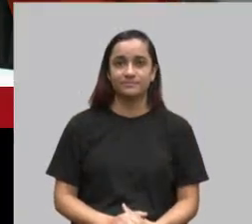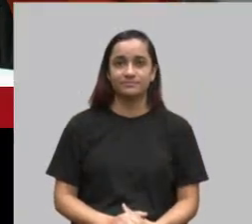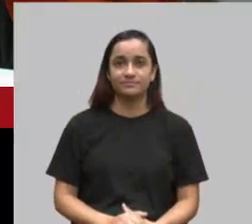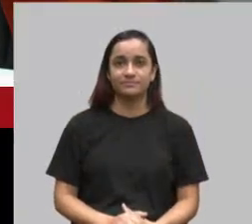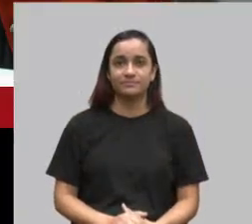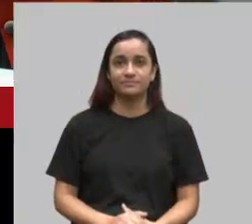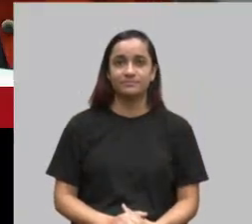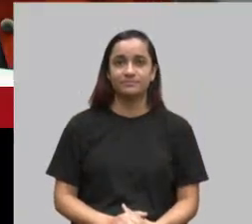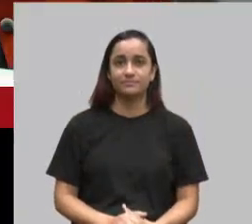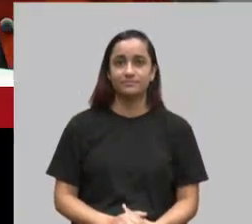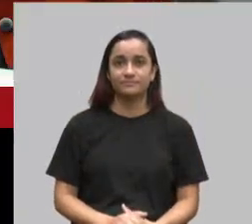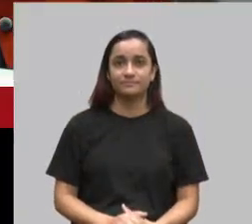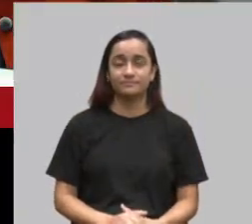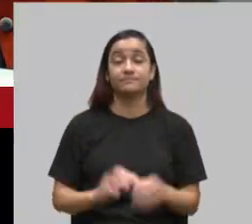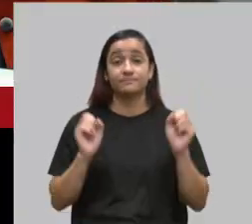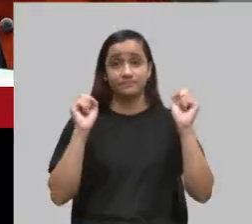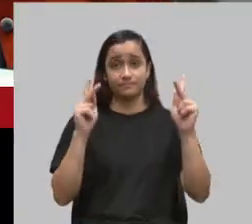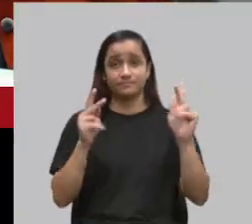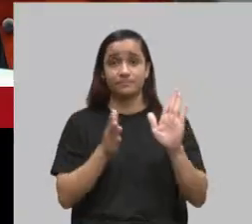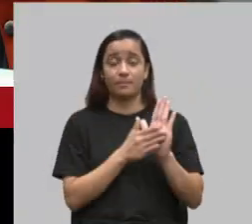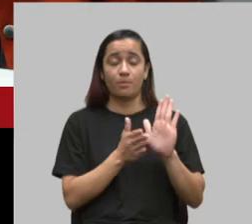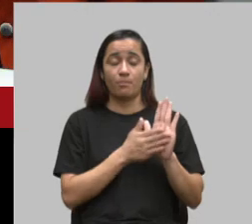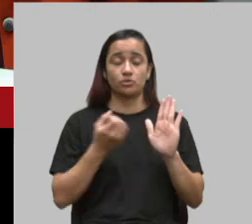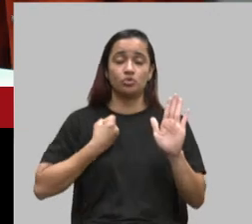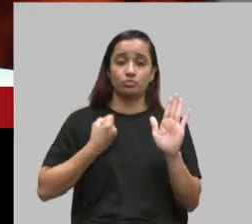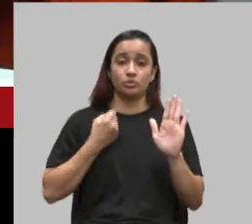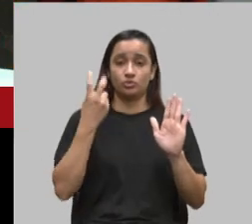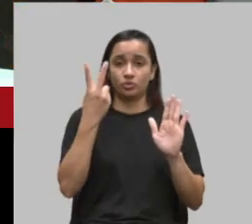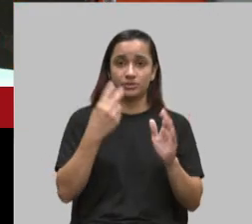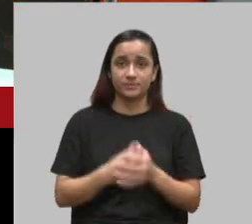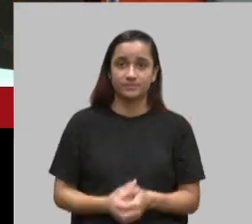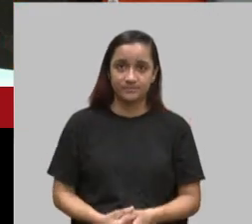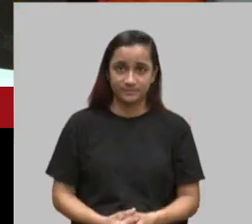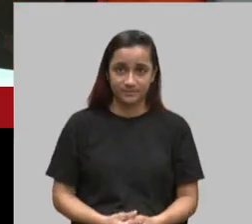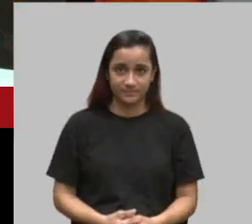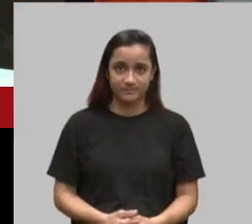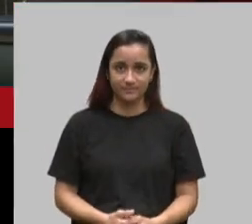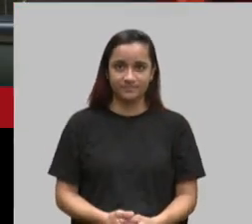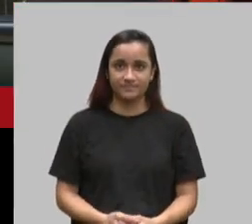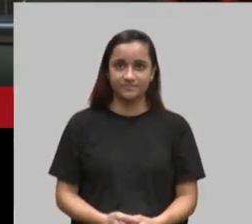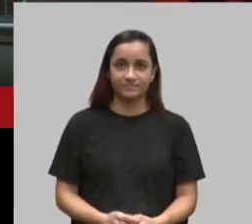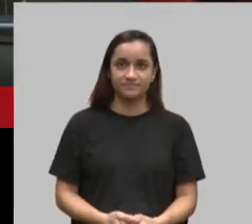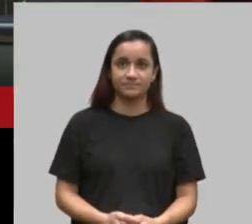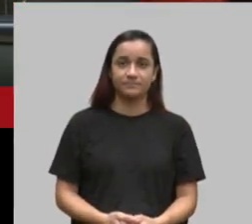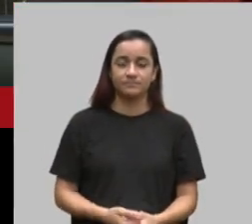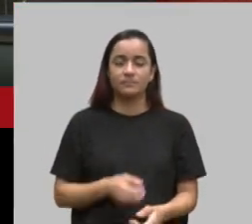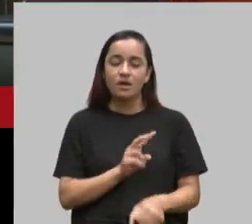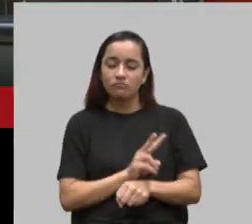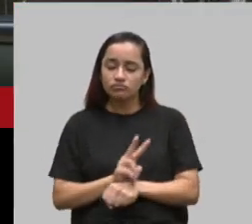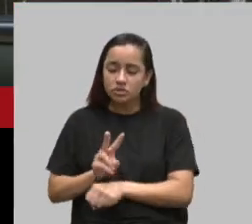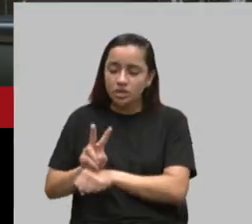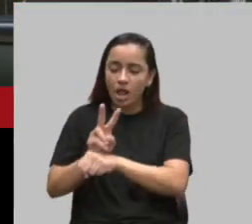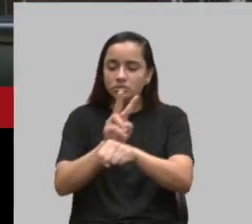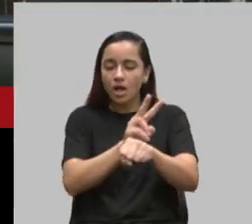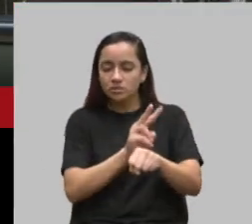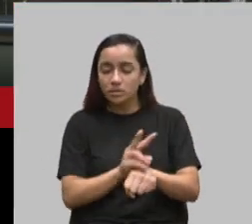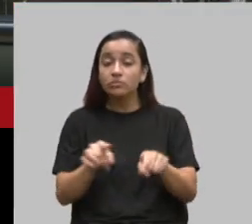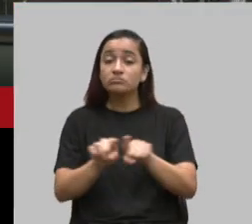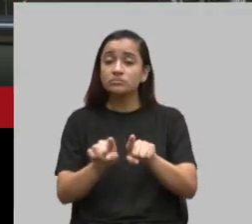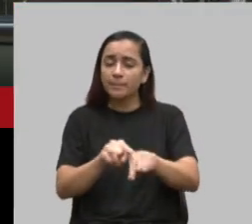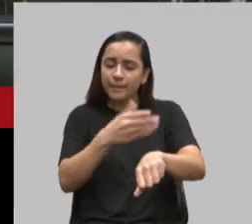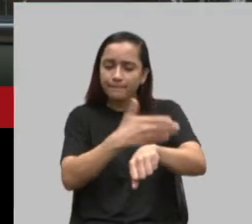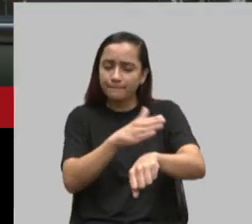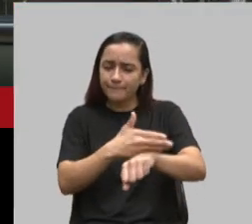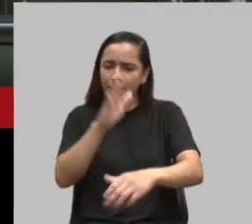Ok proposta número dois fiscalização e aplicação efetiva